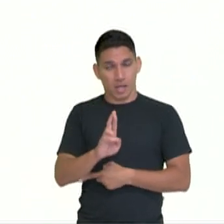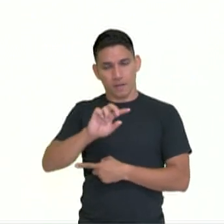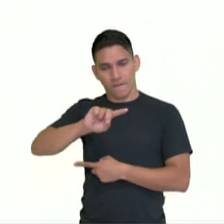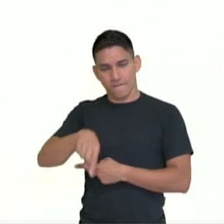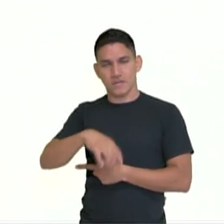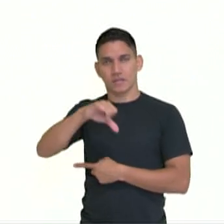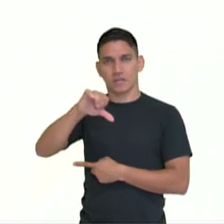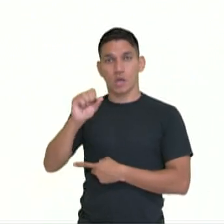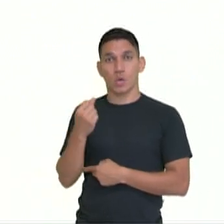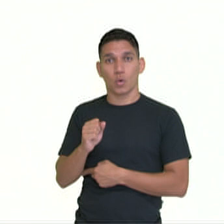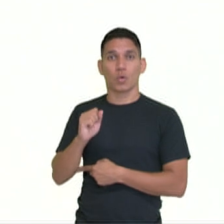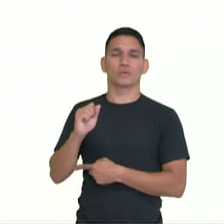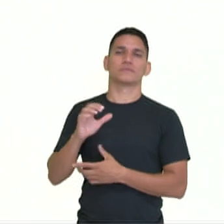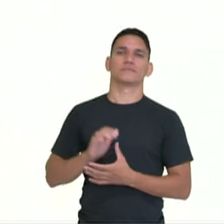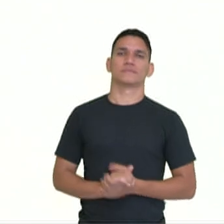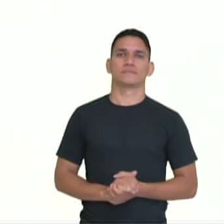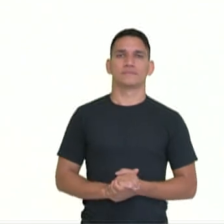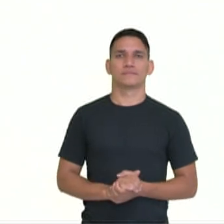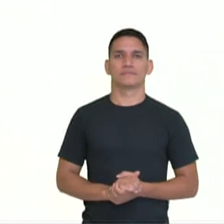875,98.